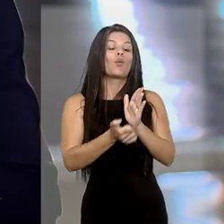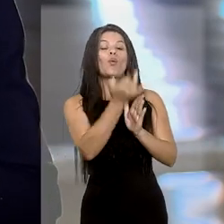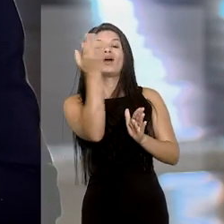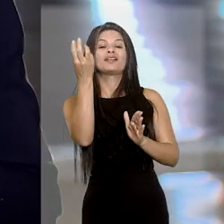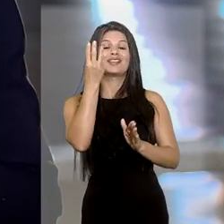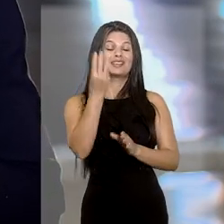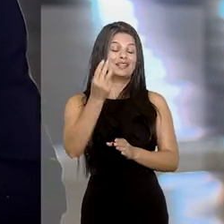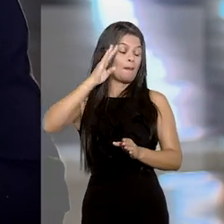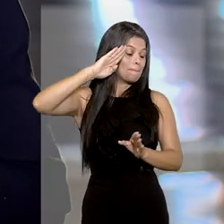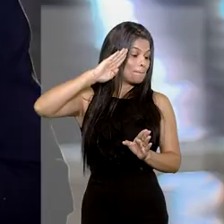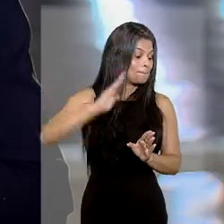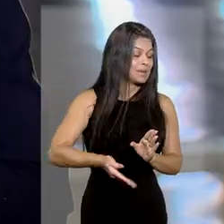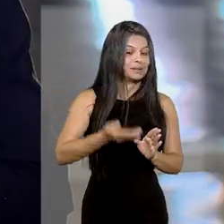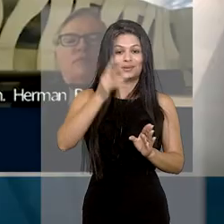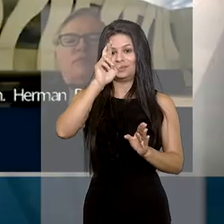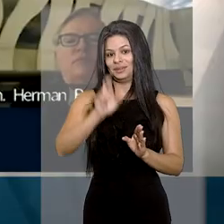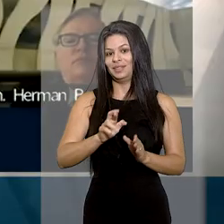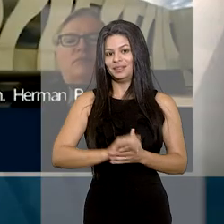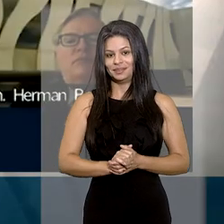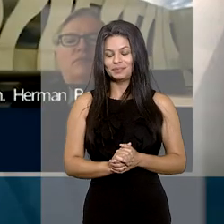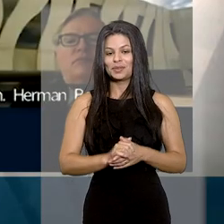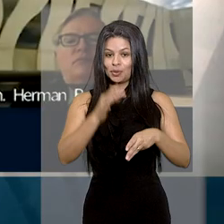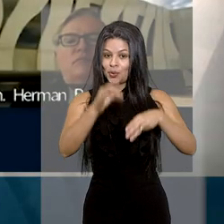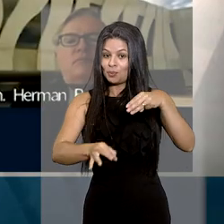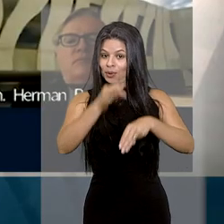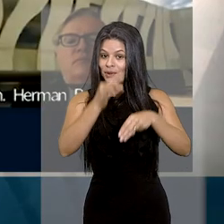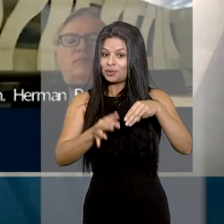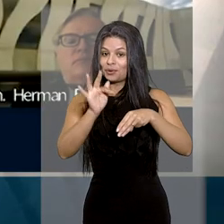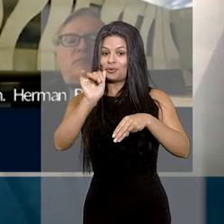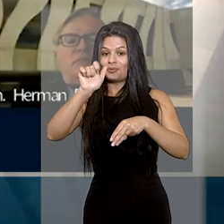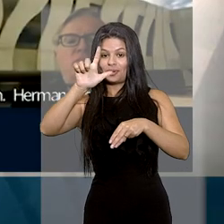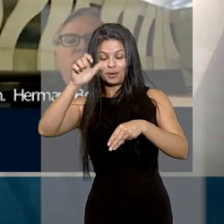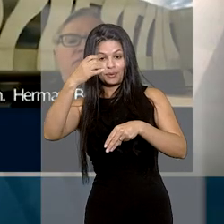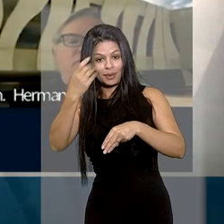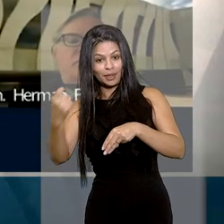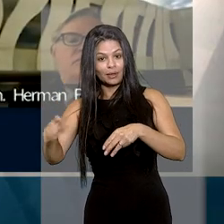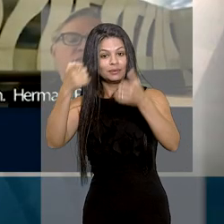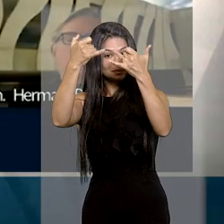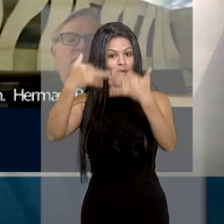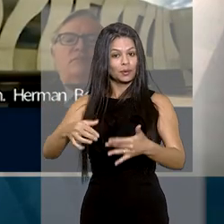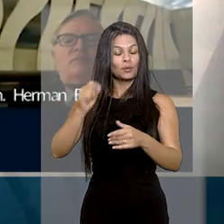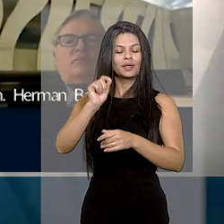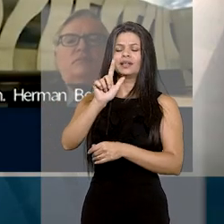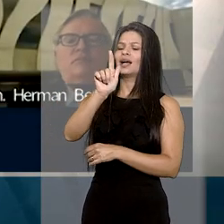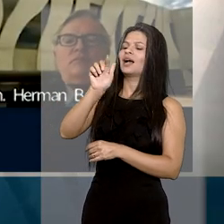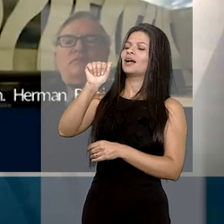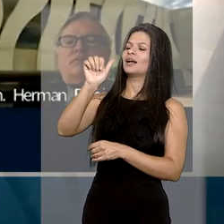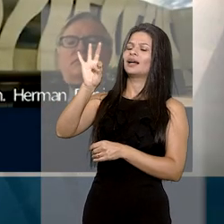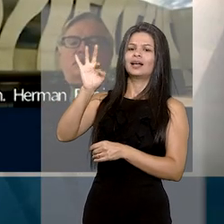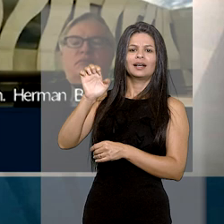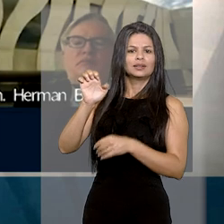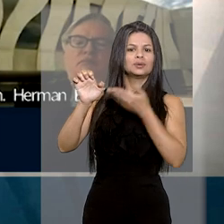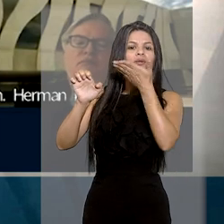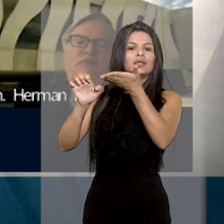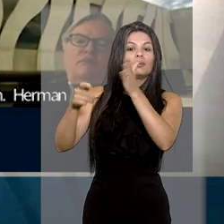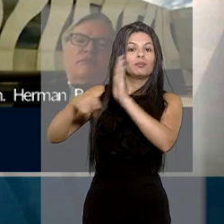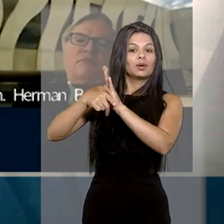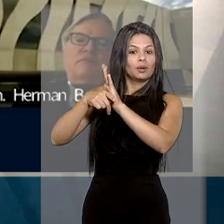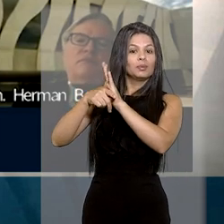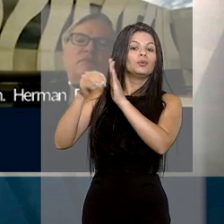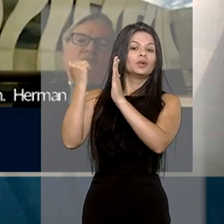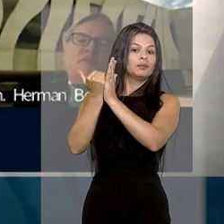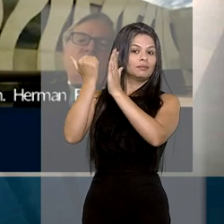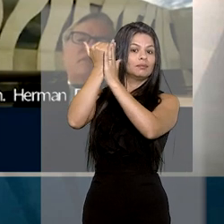a três de reais o ministro Francisco Falcão ressaltou ainda que a Gate nada mais é que uma vantagem